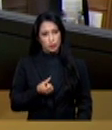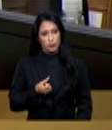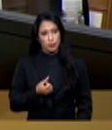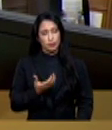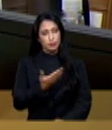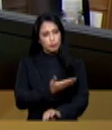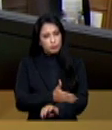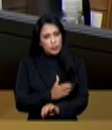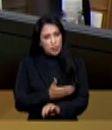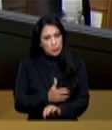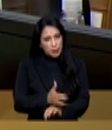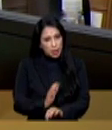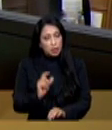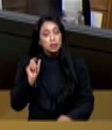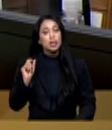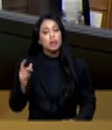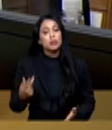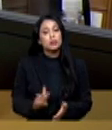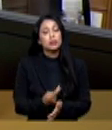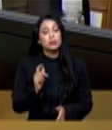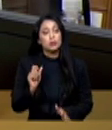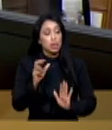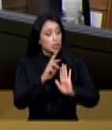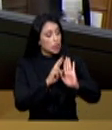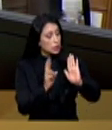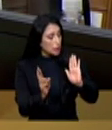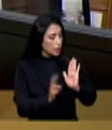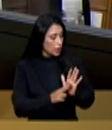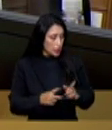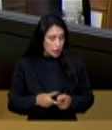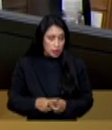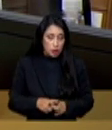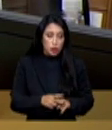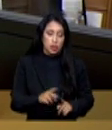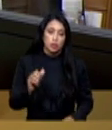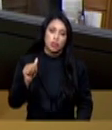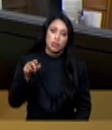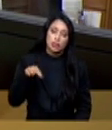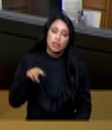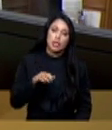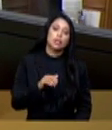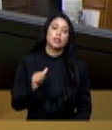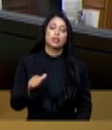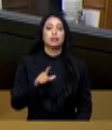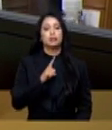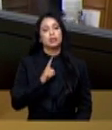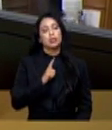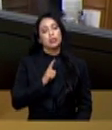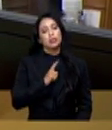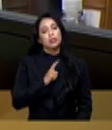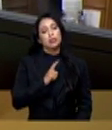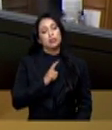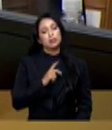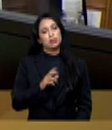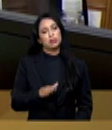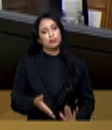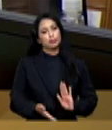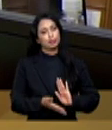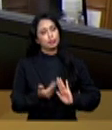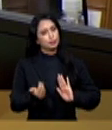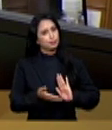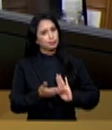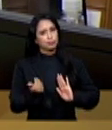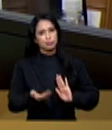prática fazem com que as regras regulatórias da Ana seja um condição inafastável